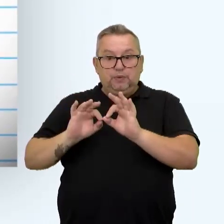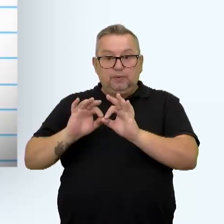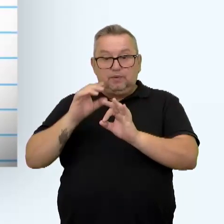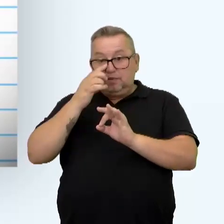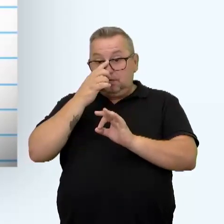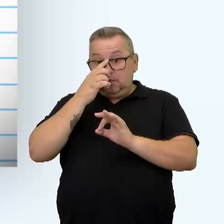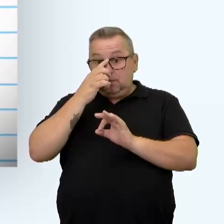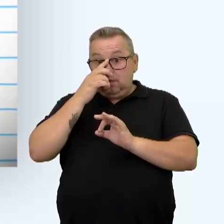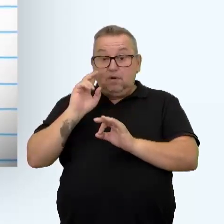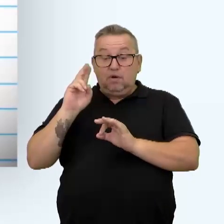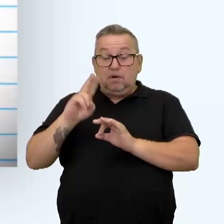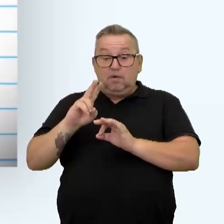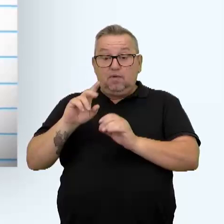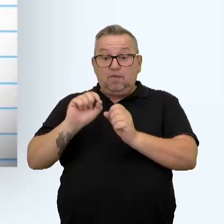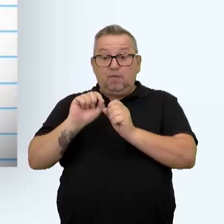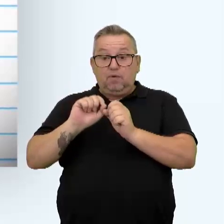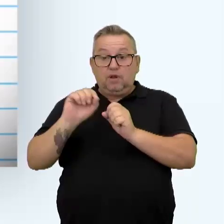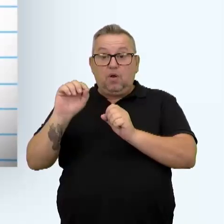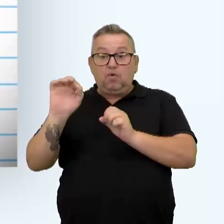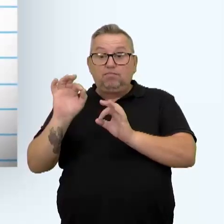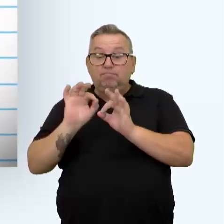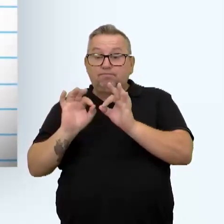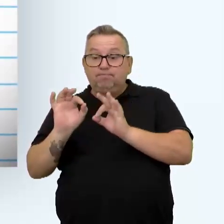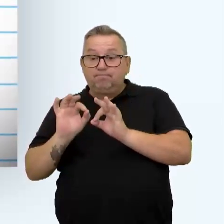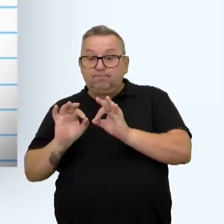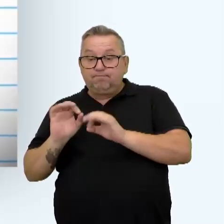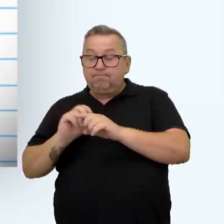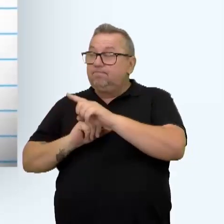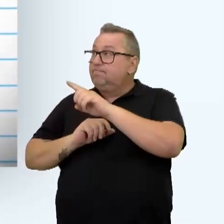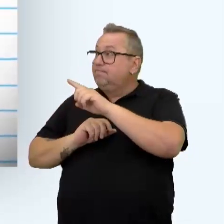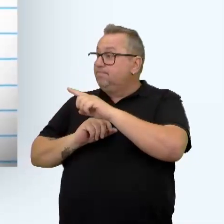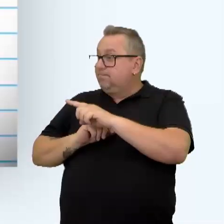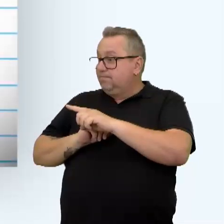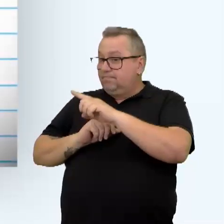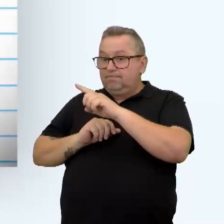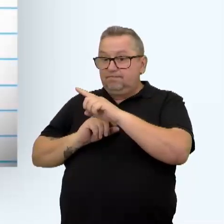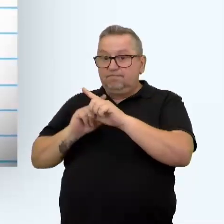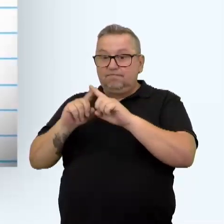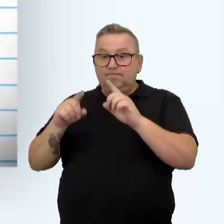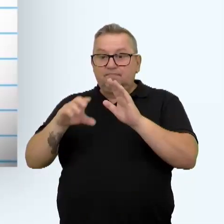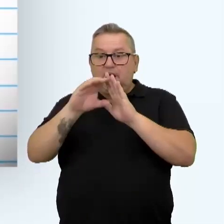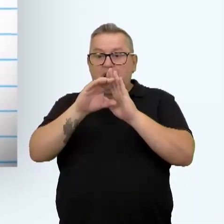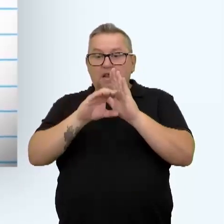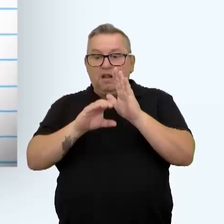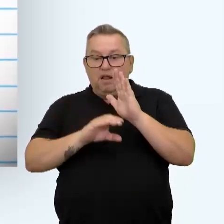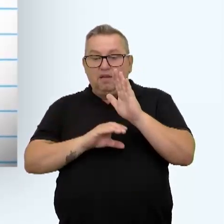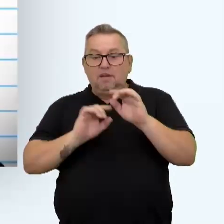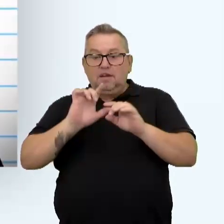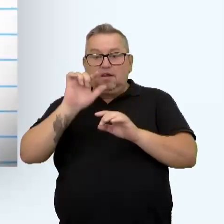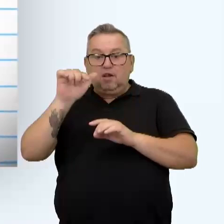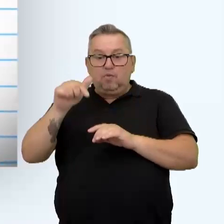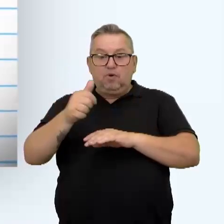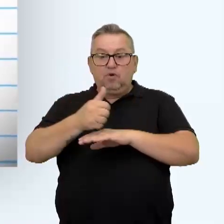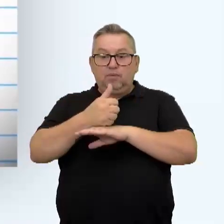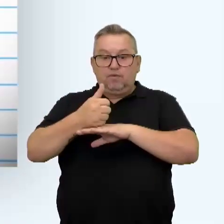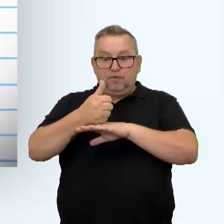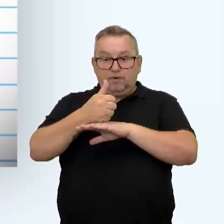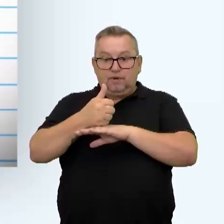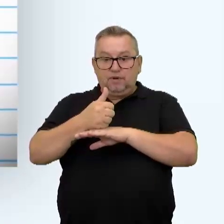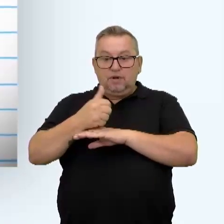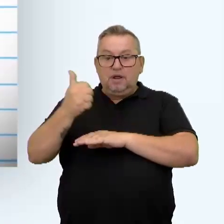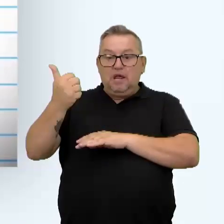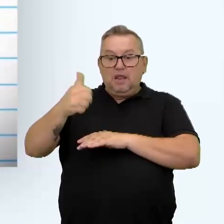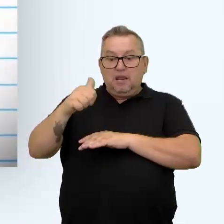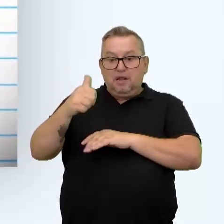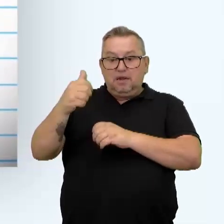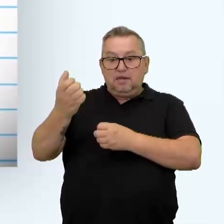as classifica automaticamente, associando cada polígono examinado a uma das classes pré-definidas. Em seguida, profissionais do IBGE analisam